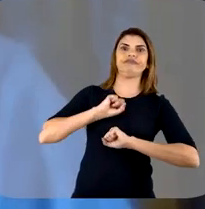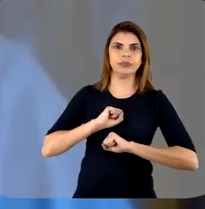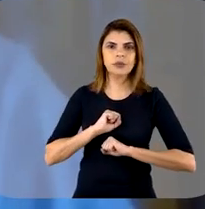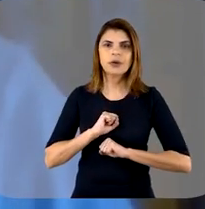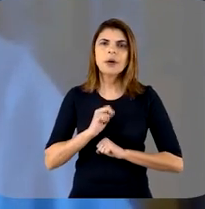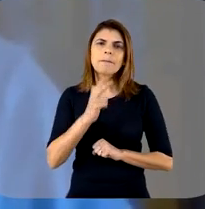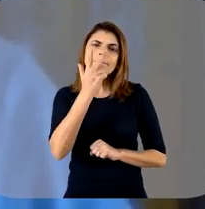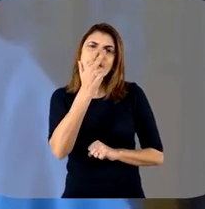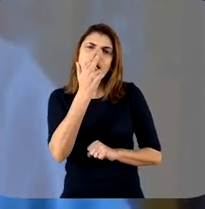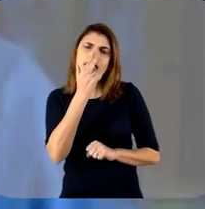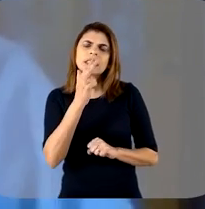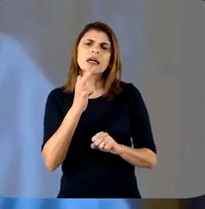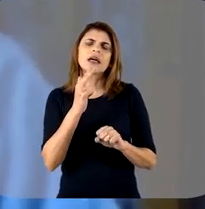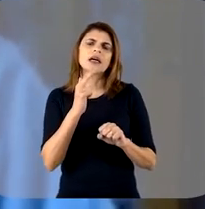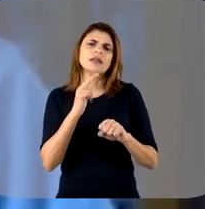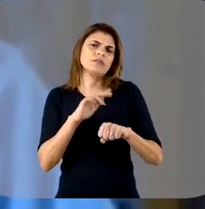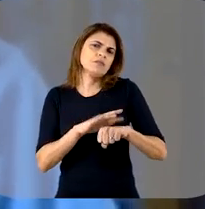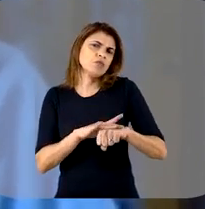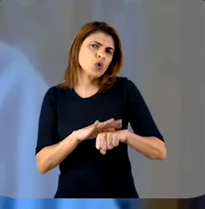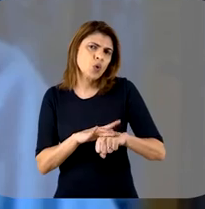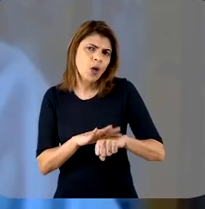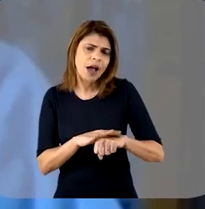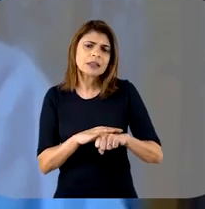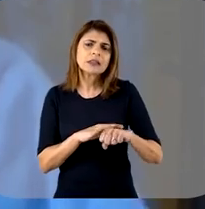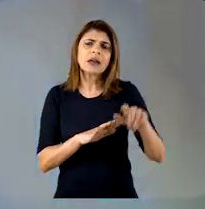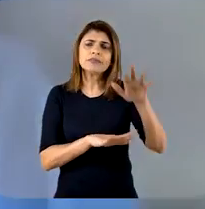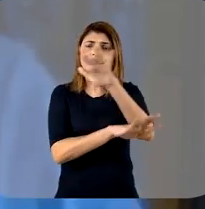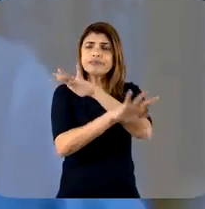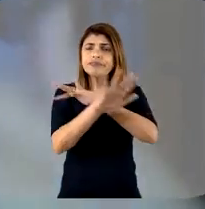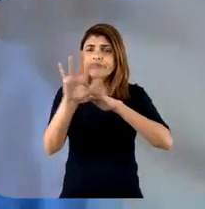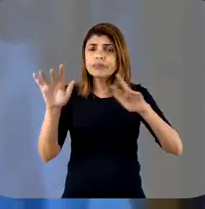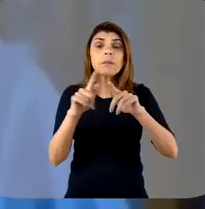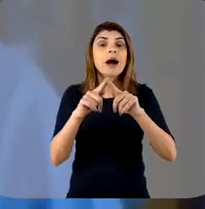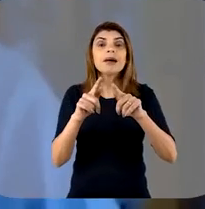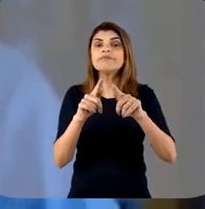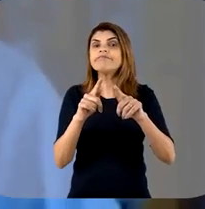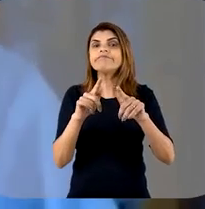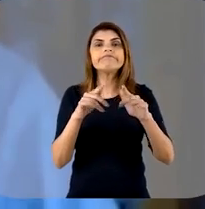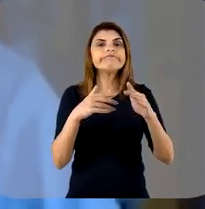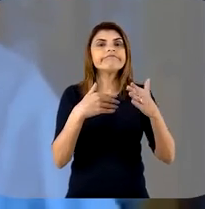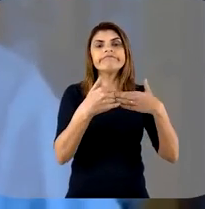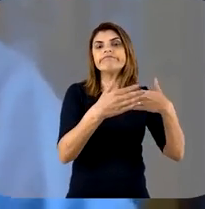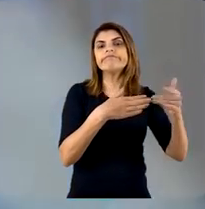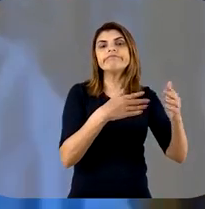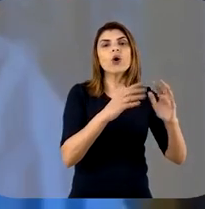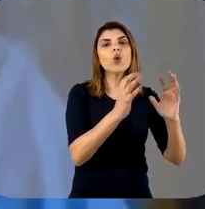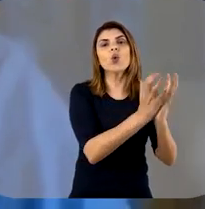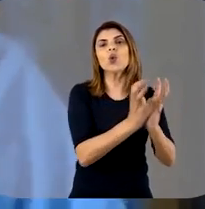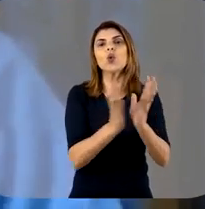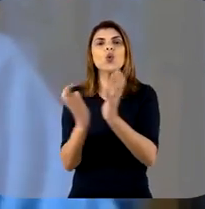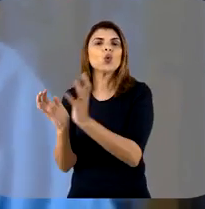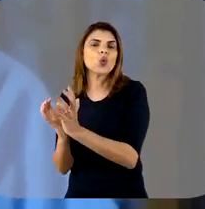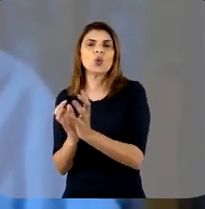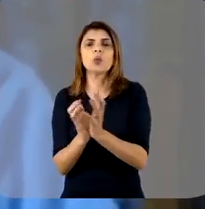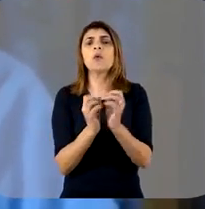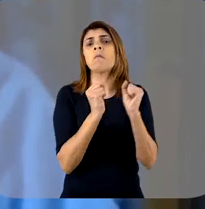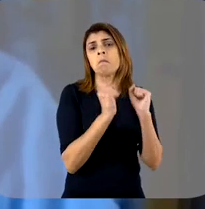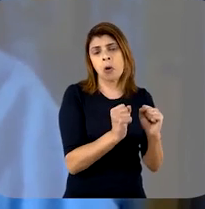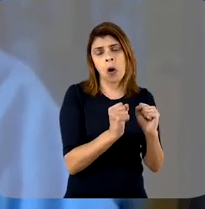aparentemente uma doença democrática, né, mas ela atinge diferentes grupos, né? Mesmo sendo uma